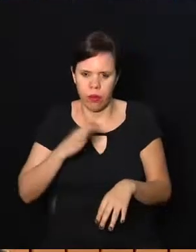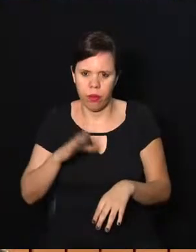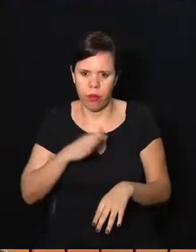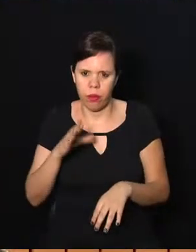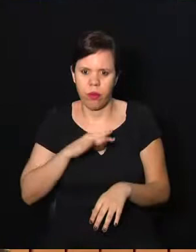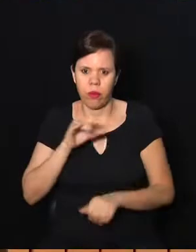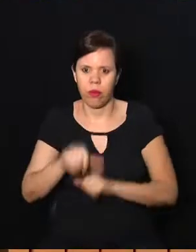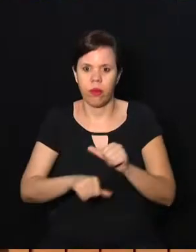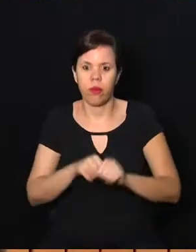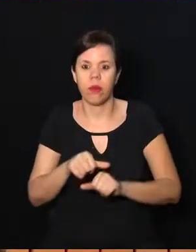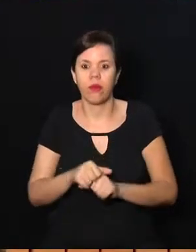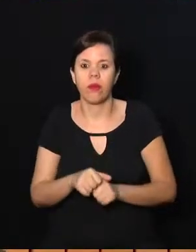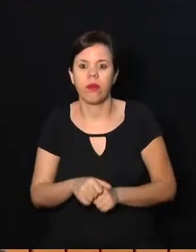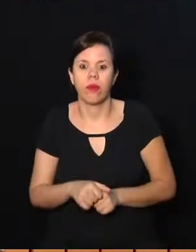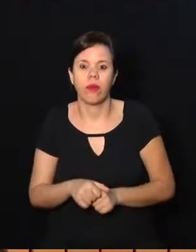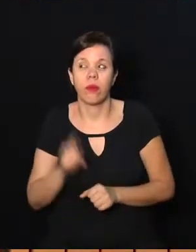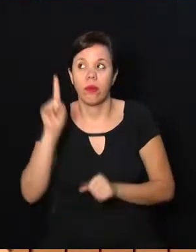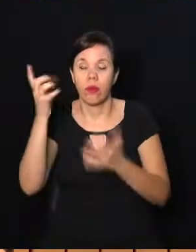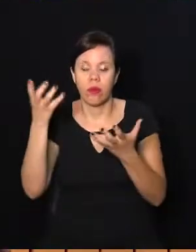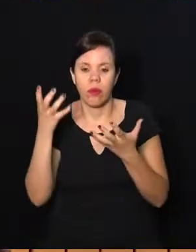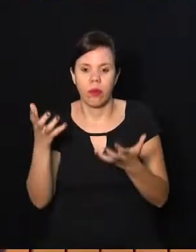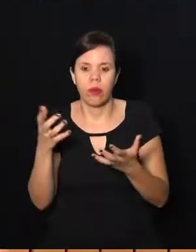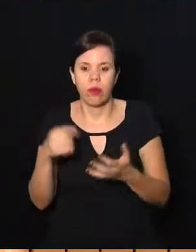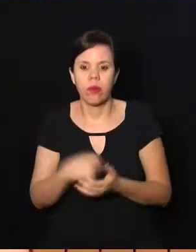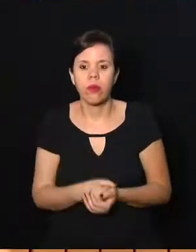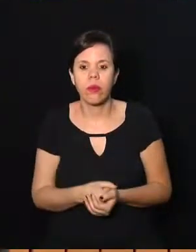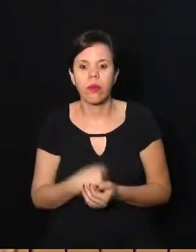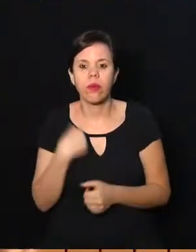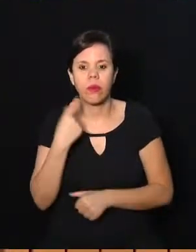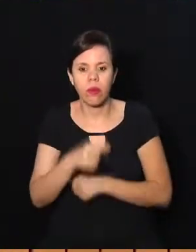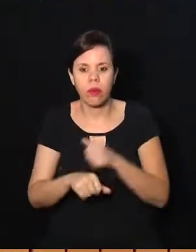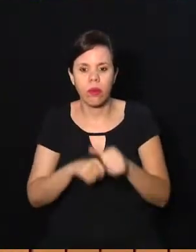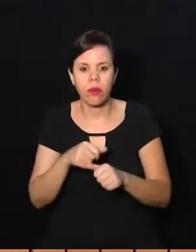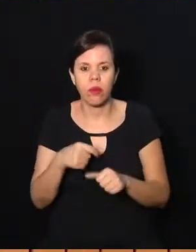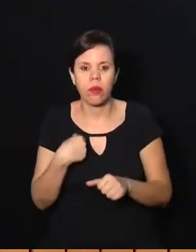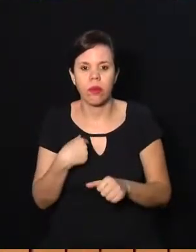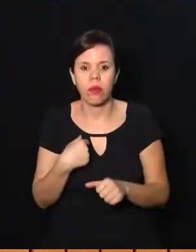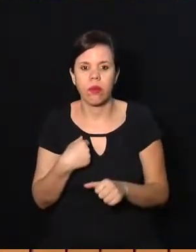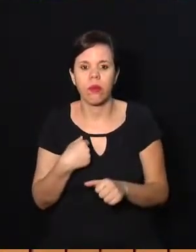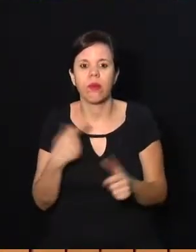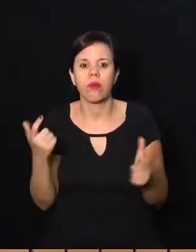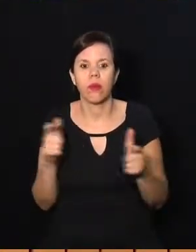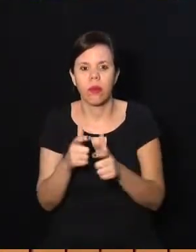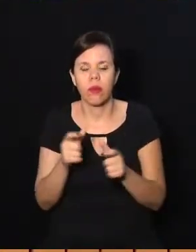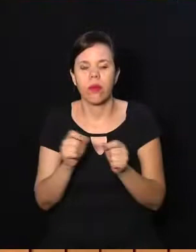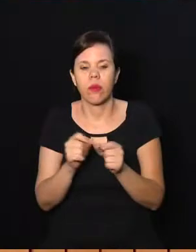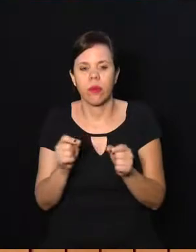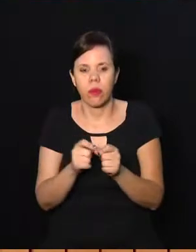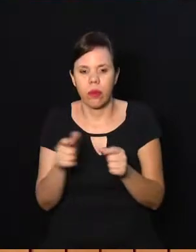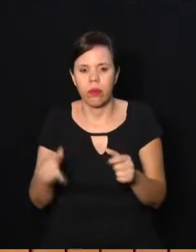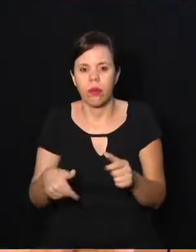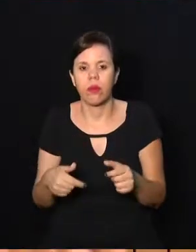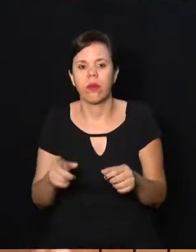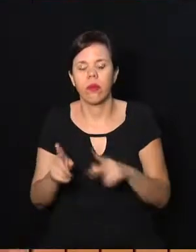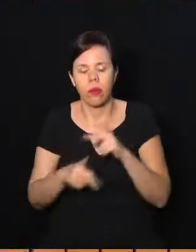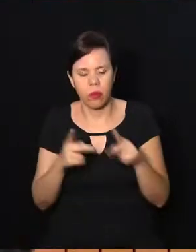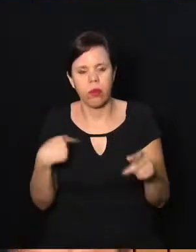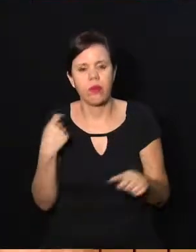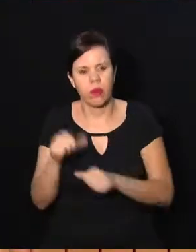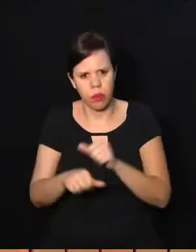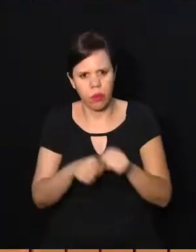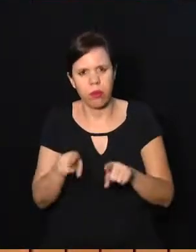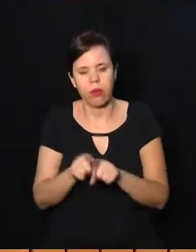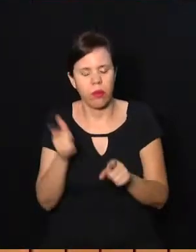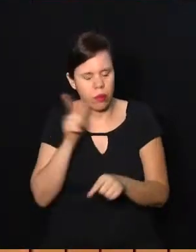mexer. Mas, se Deus quiser, nós mexendo, nós somos uma pequena célula, mas nós vamos mexer e nós